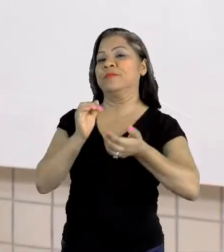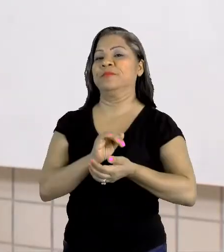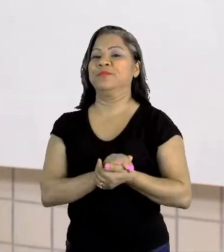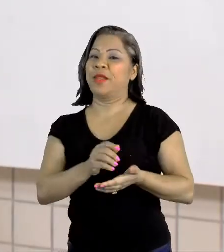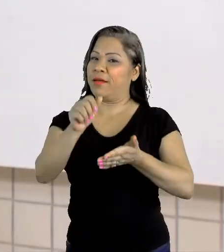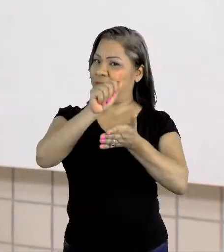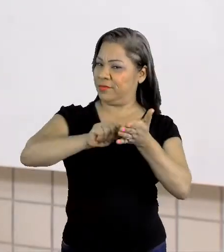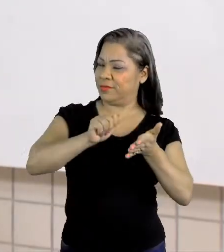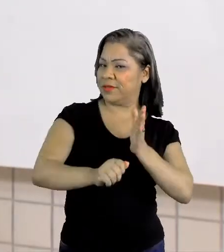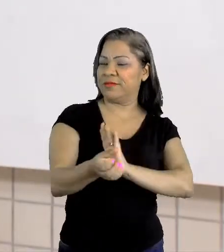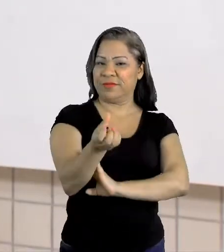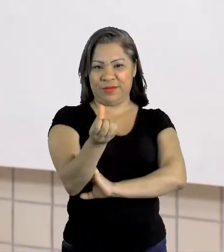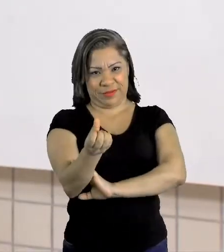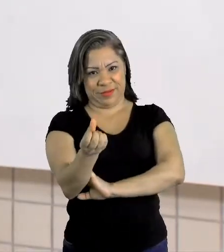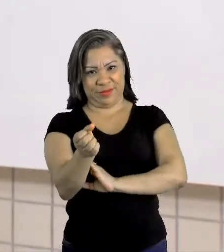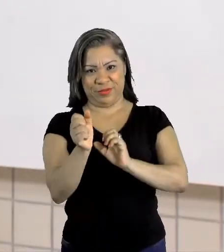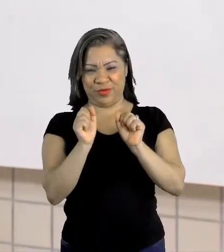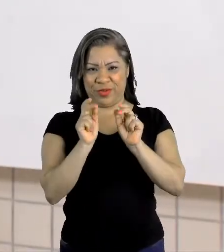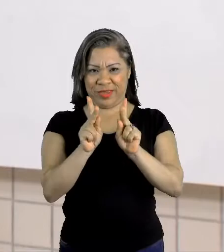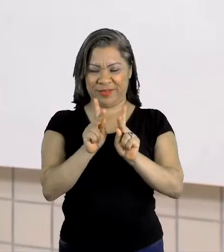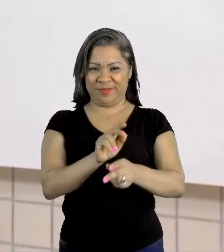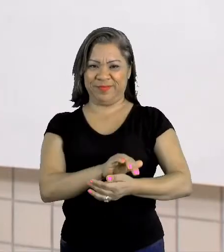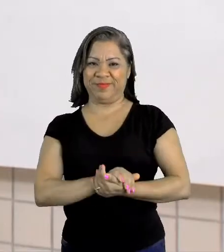número 6, ok?